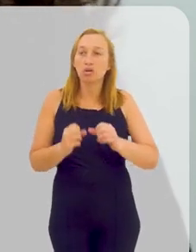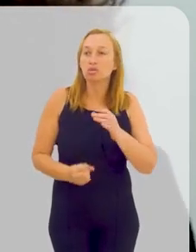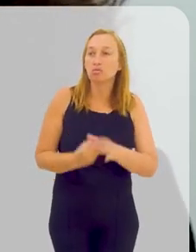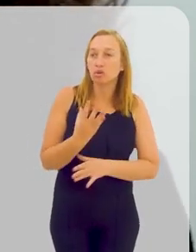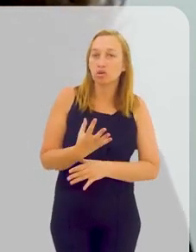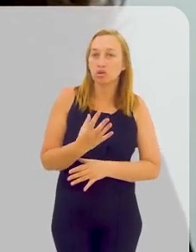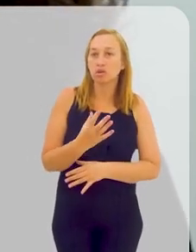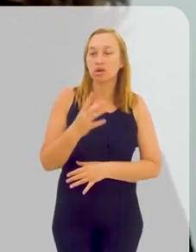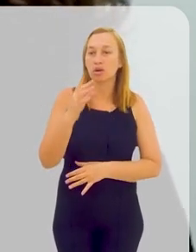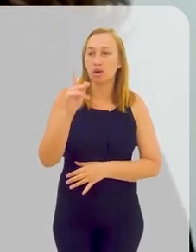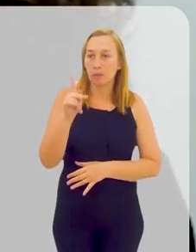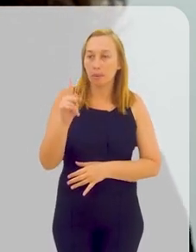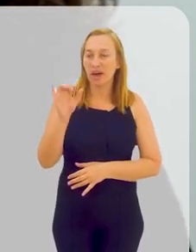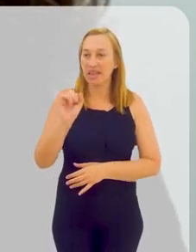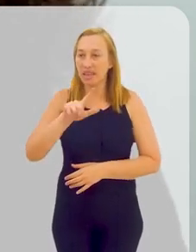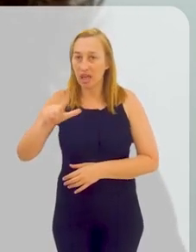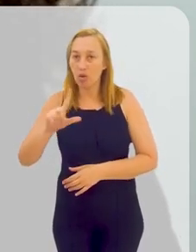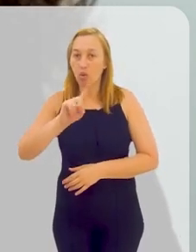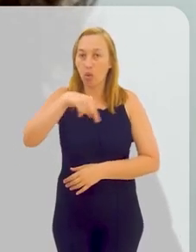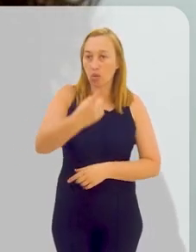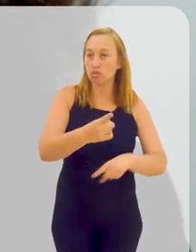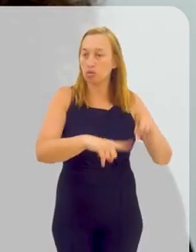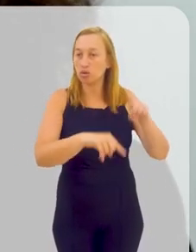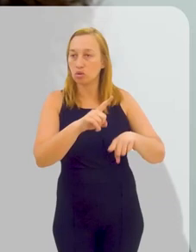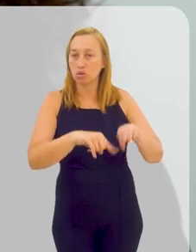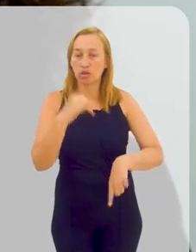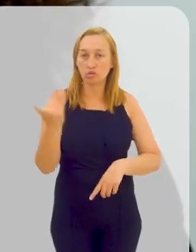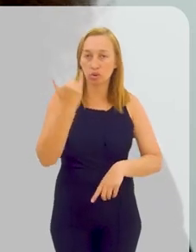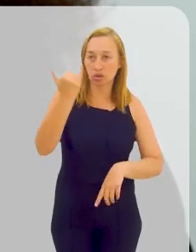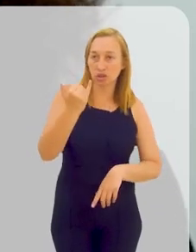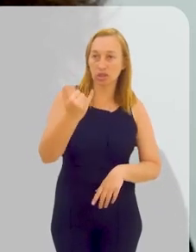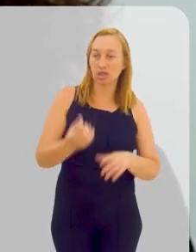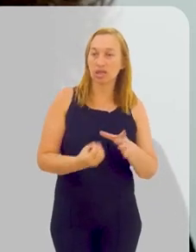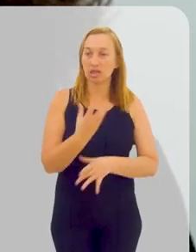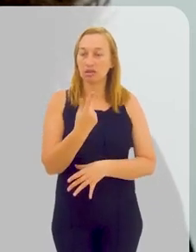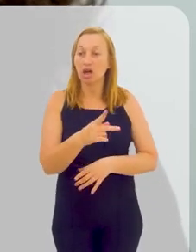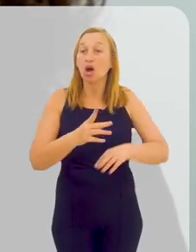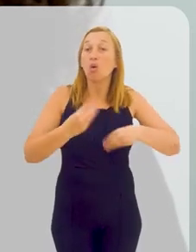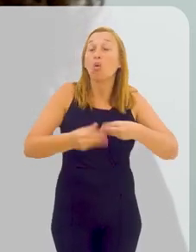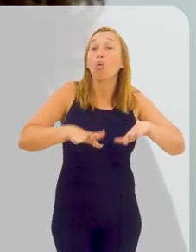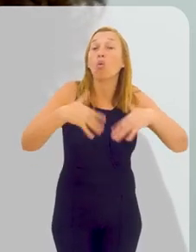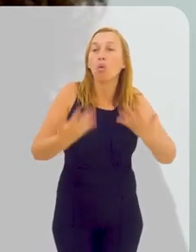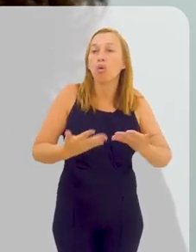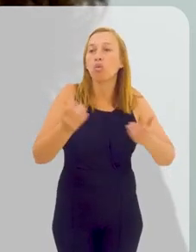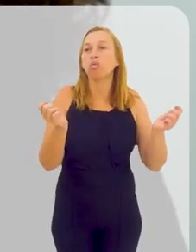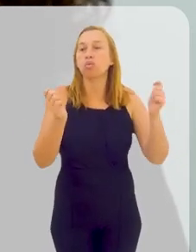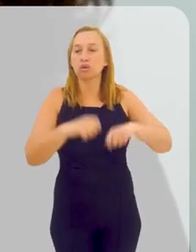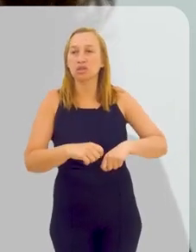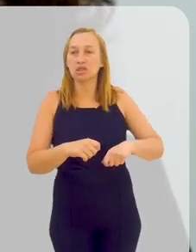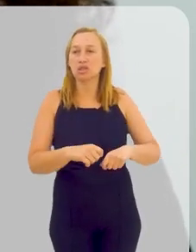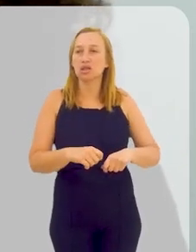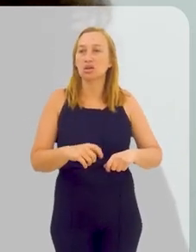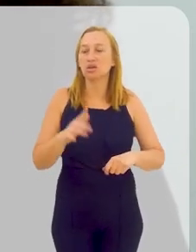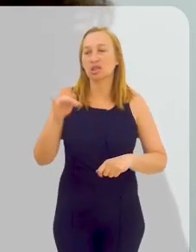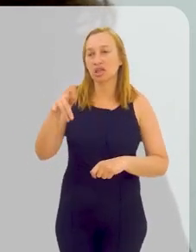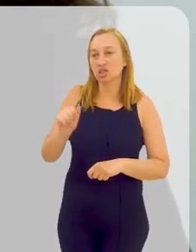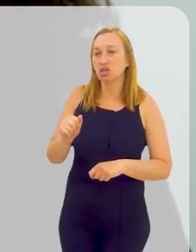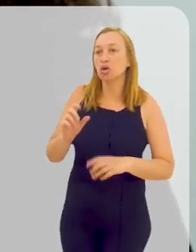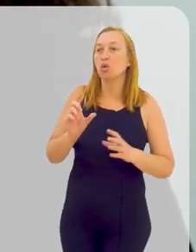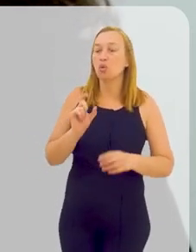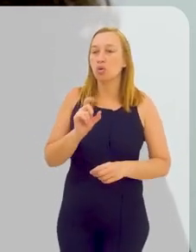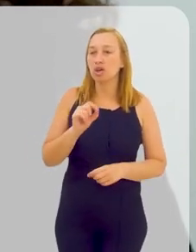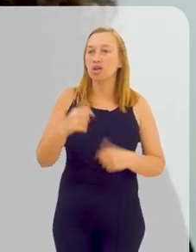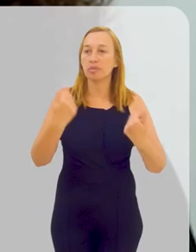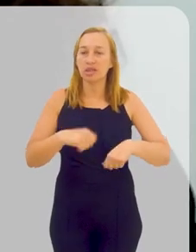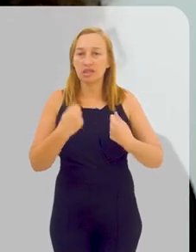possam produzir esses painéis ou outros elementos importantes na instalação deles qual potencial e qual deve ser agenda o que tentar